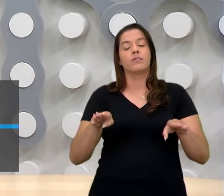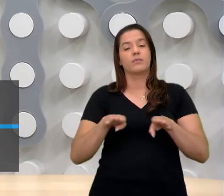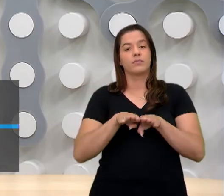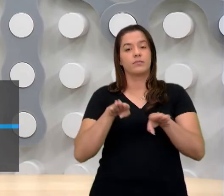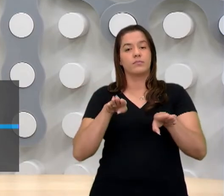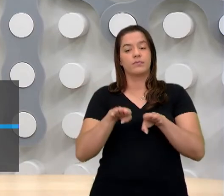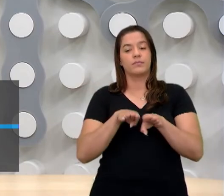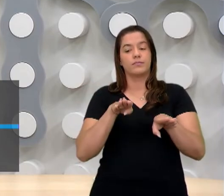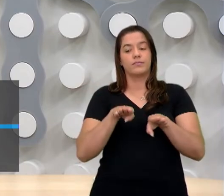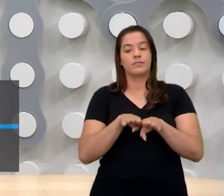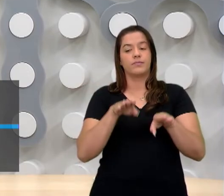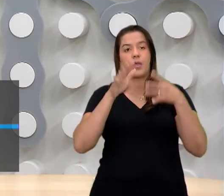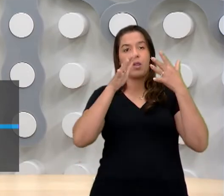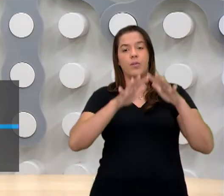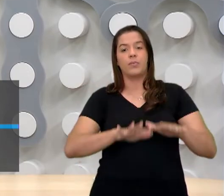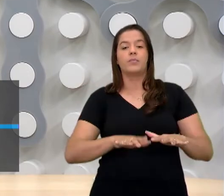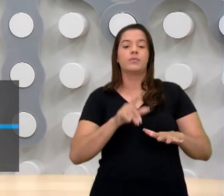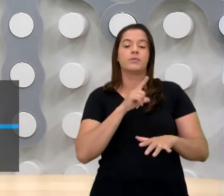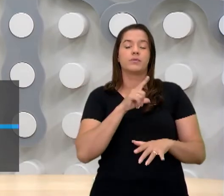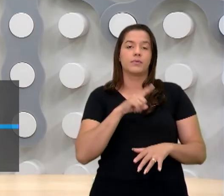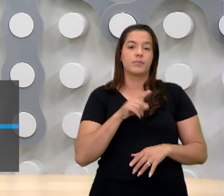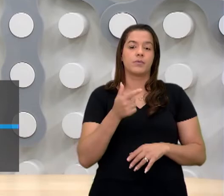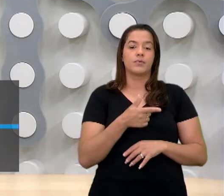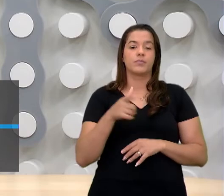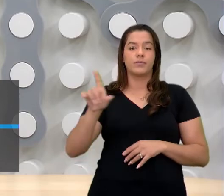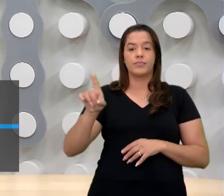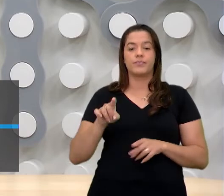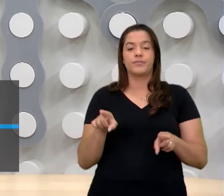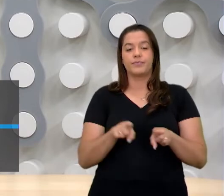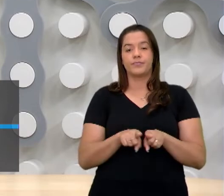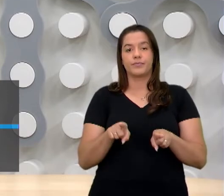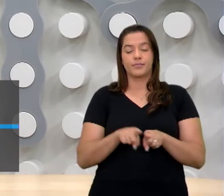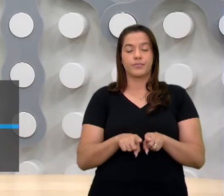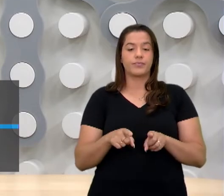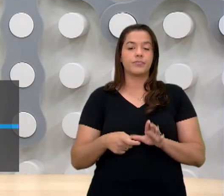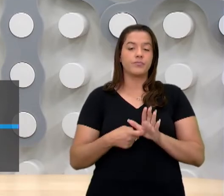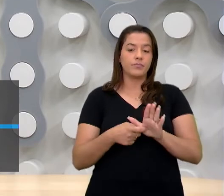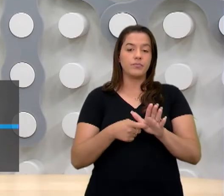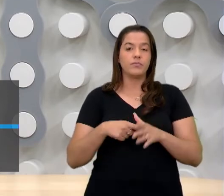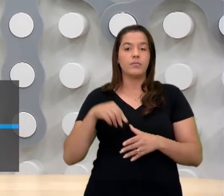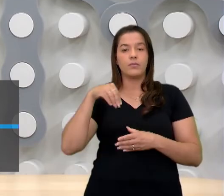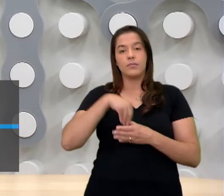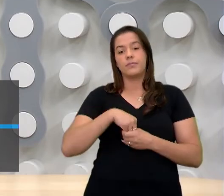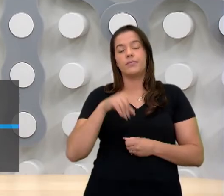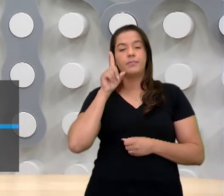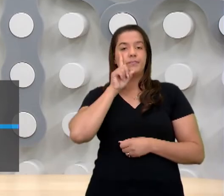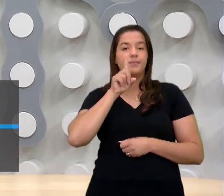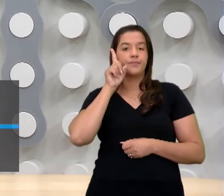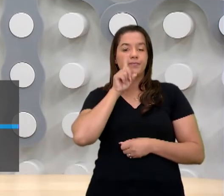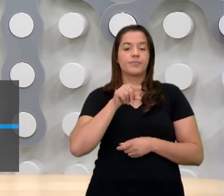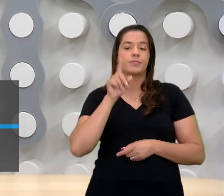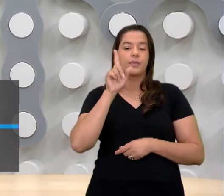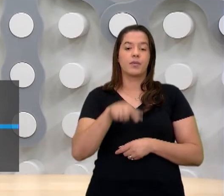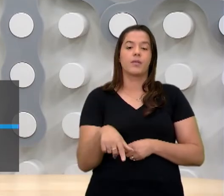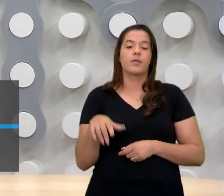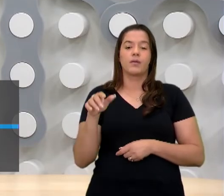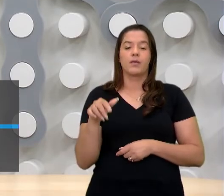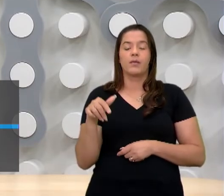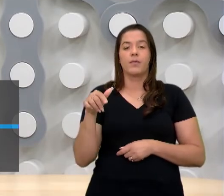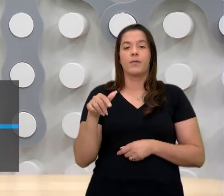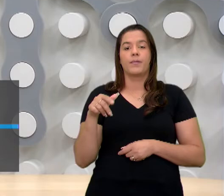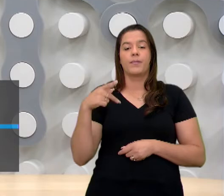placas tectônicas, né? Um outro deles aí que também fica nos Estados Unidos, né, é o Parque de